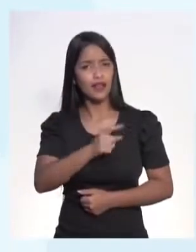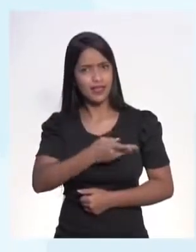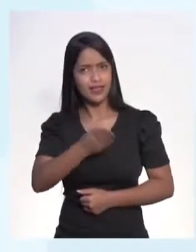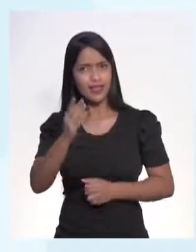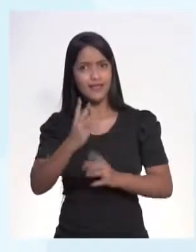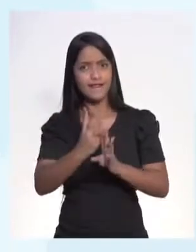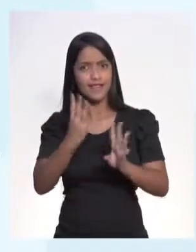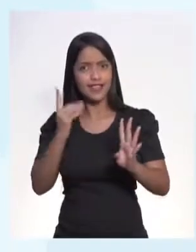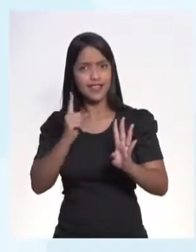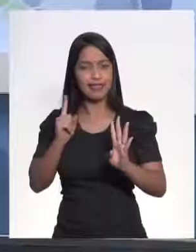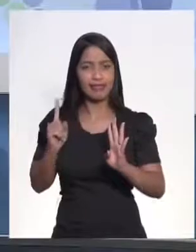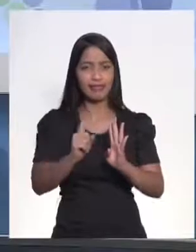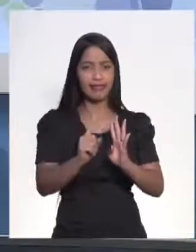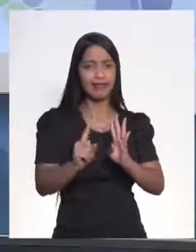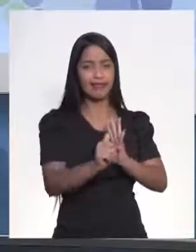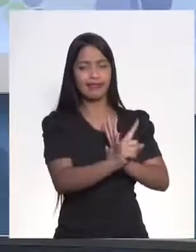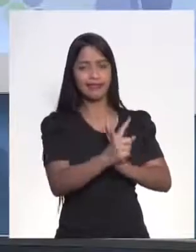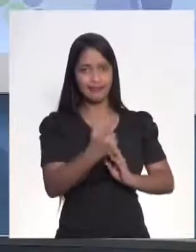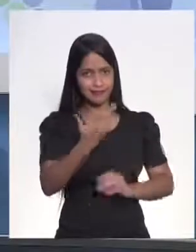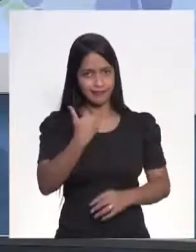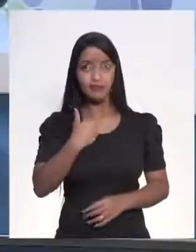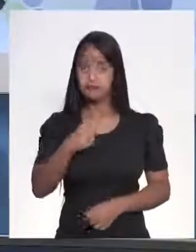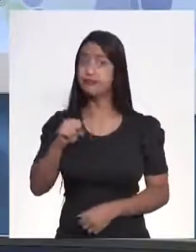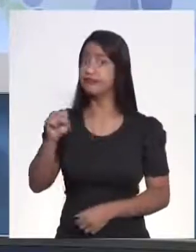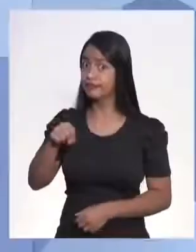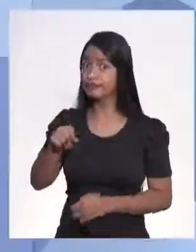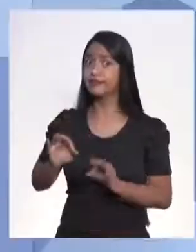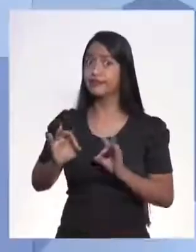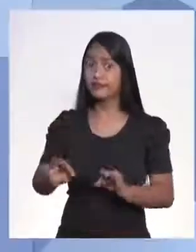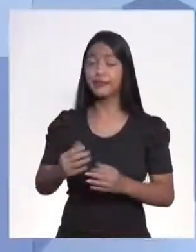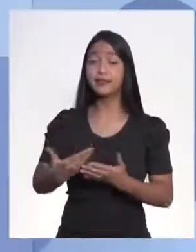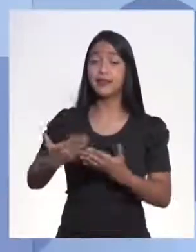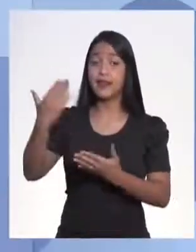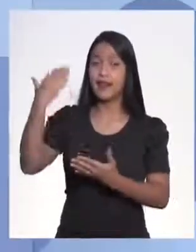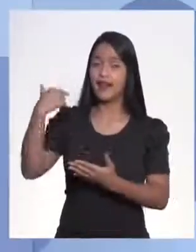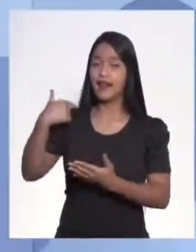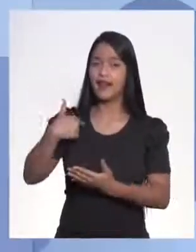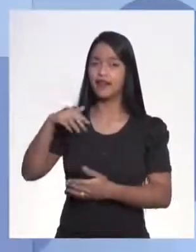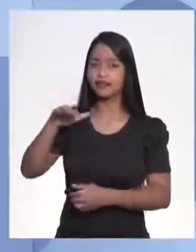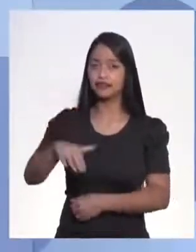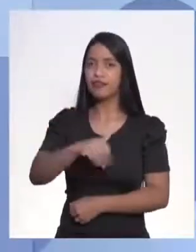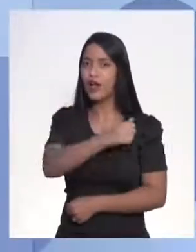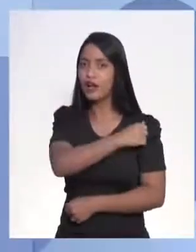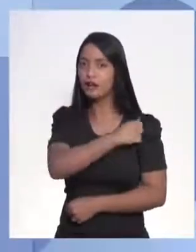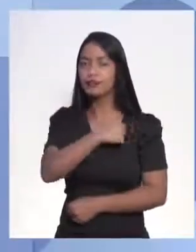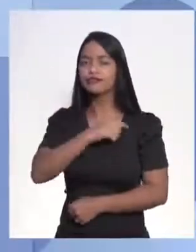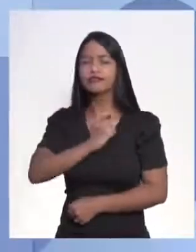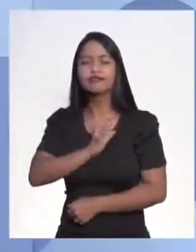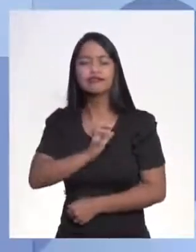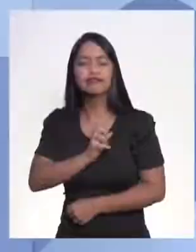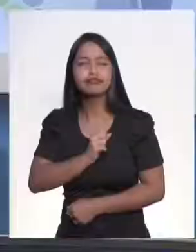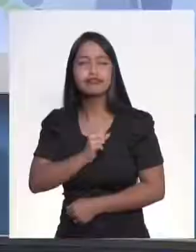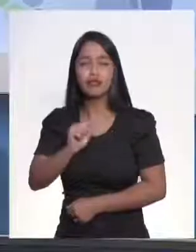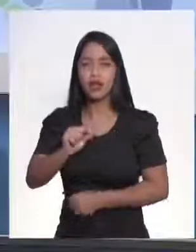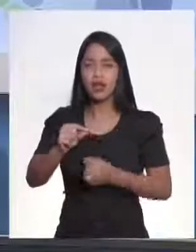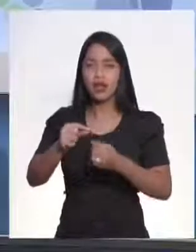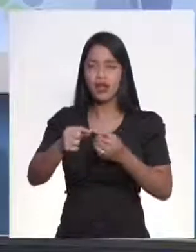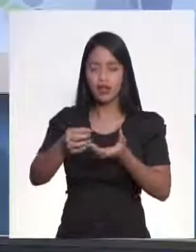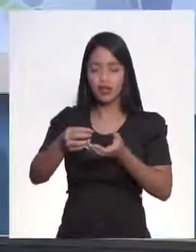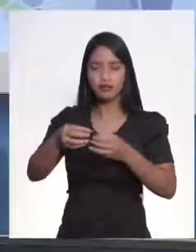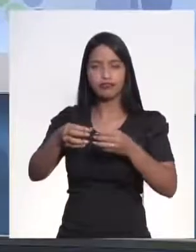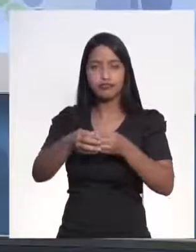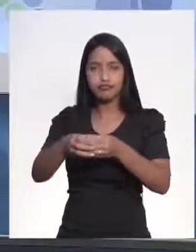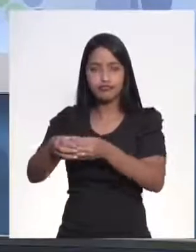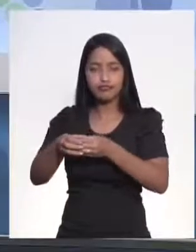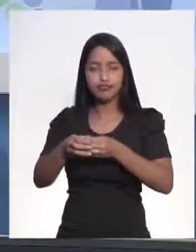ainda princesa eu ia na época já aluno eu adorava lá almôndega Nossa para mim